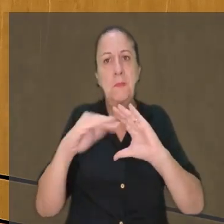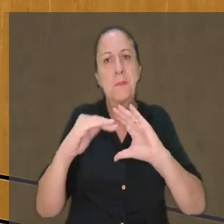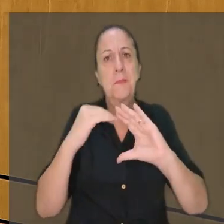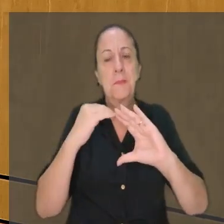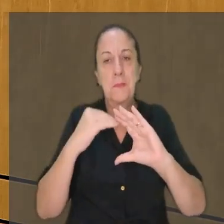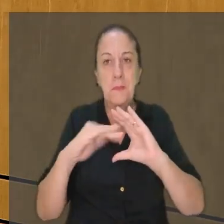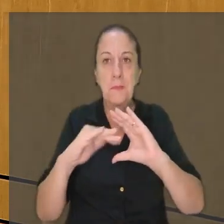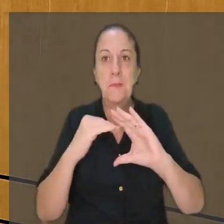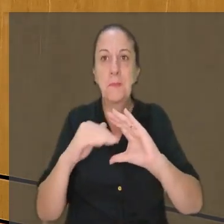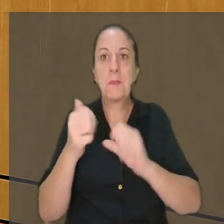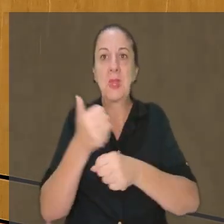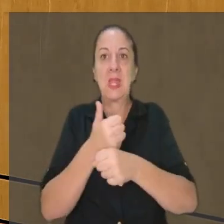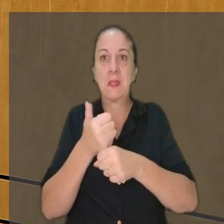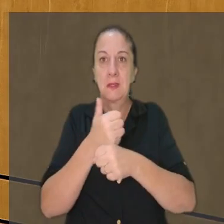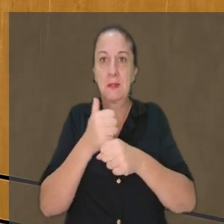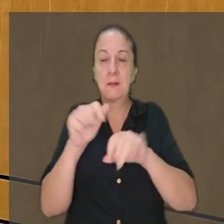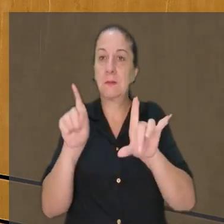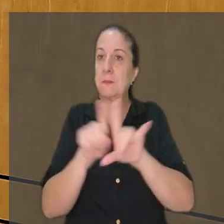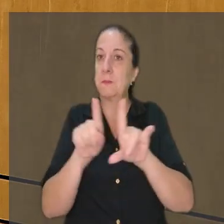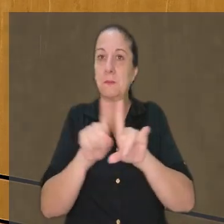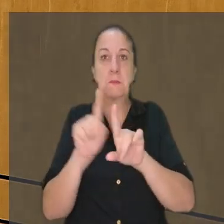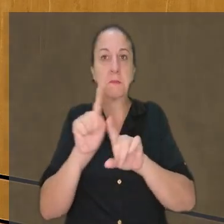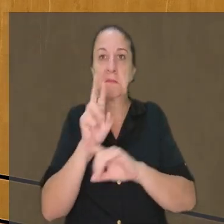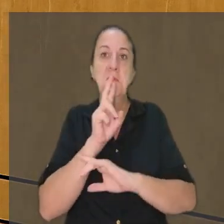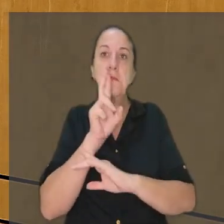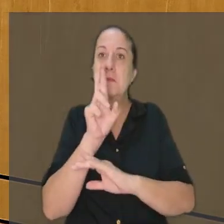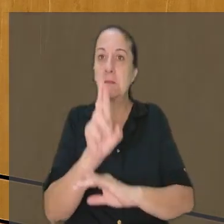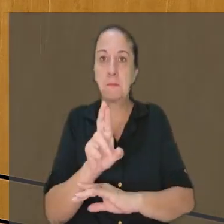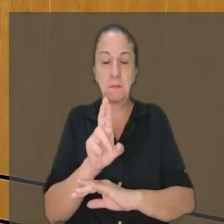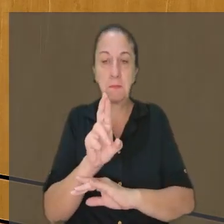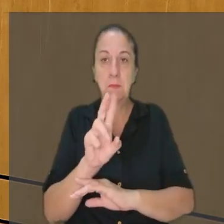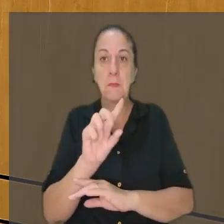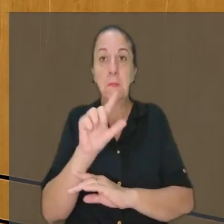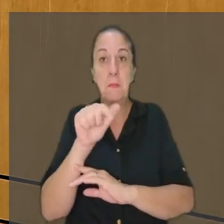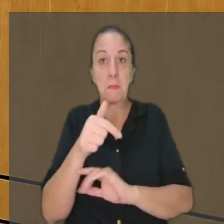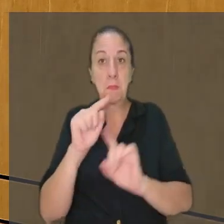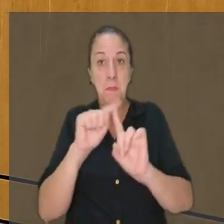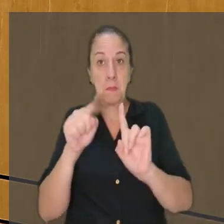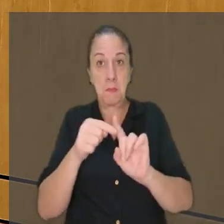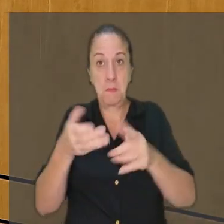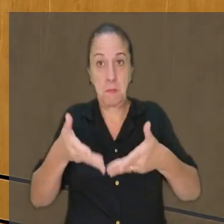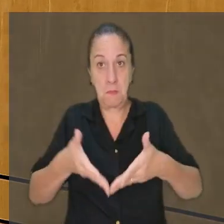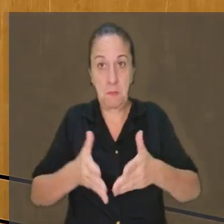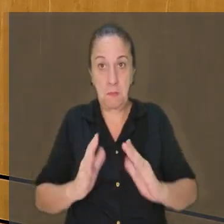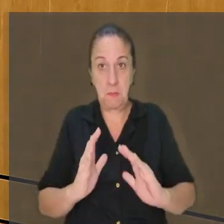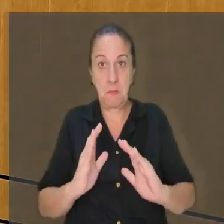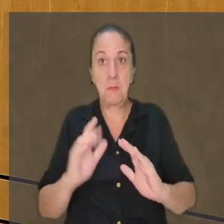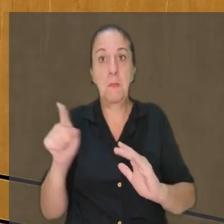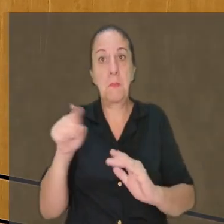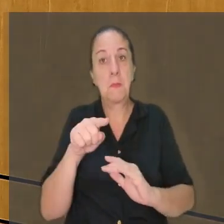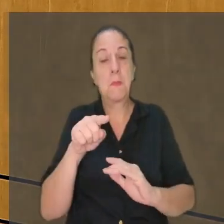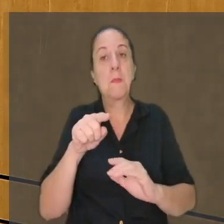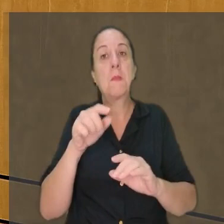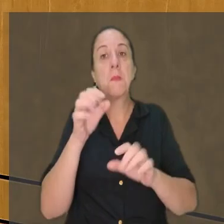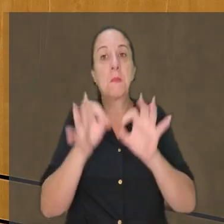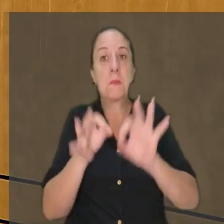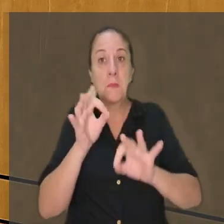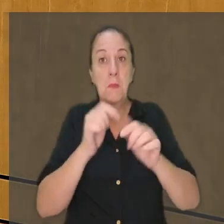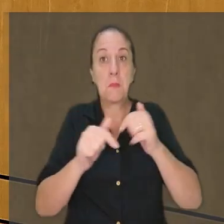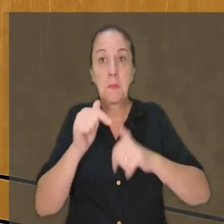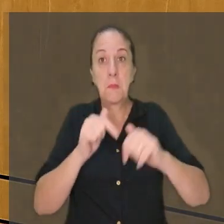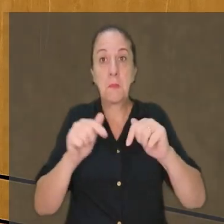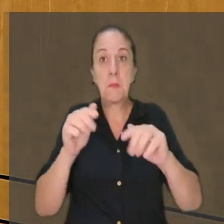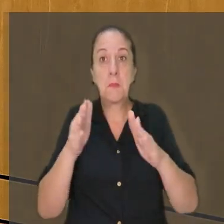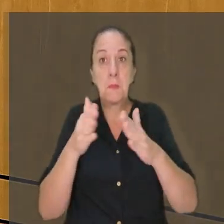empresa, telegramas enviados à profissional também não foram respondidos. Após o parto, a auxiliar buscou a Justiça